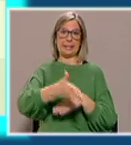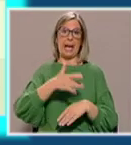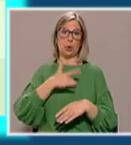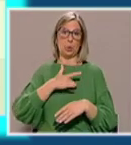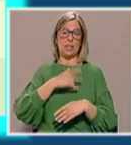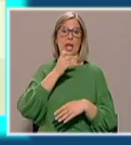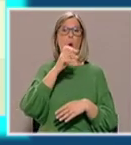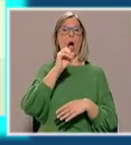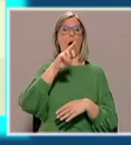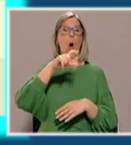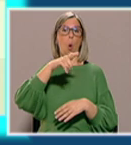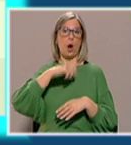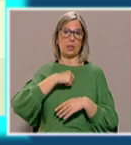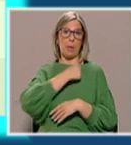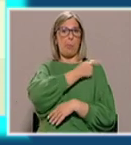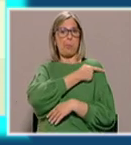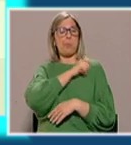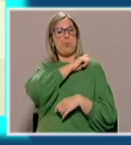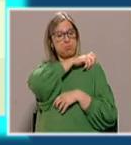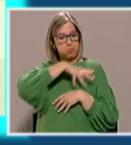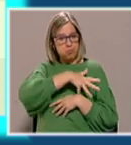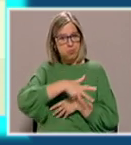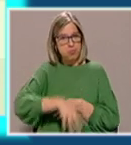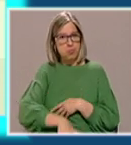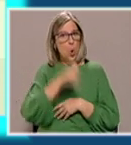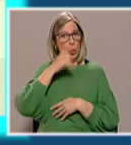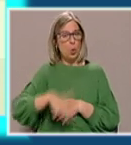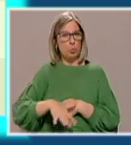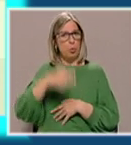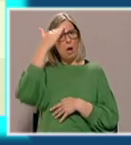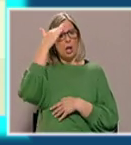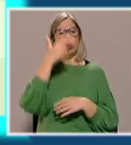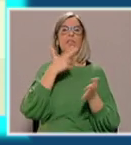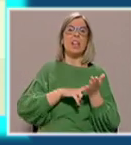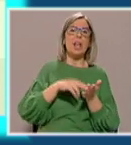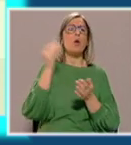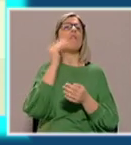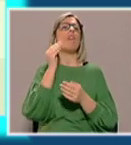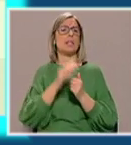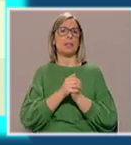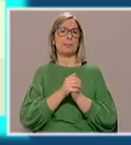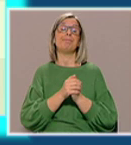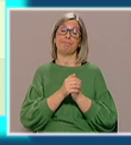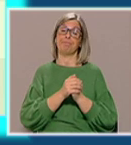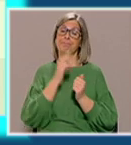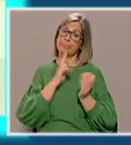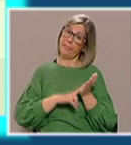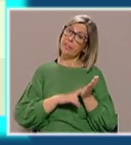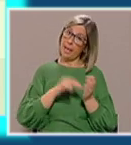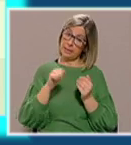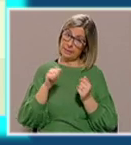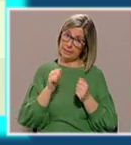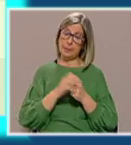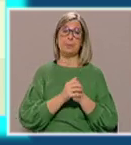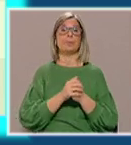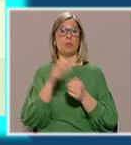e dirige-se para todas as partes do corpo. Então o que é que vocês acham? Será que é verdadeira? Será que é falsa? Pois bem, é verdadeira. Portanto, isso